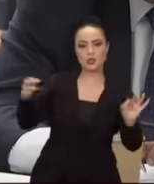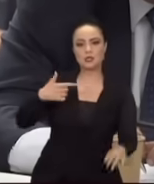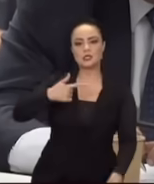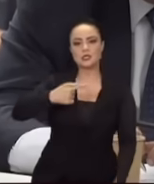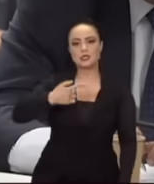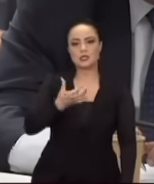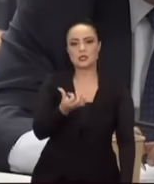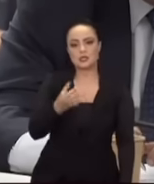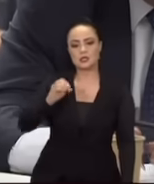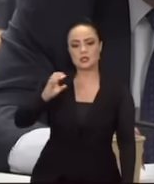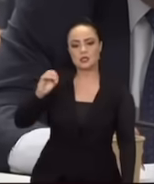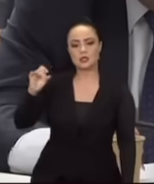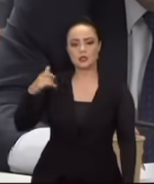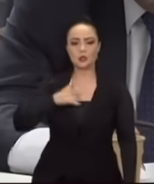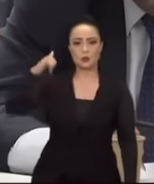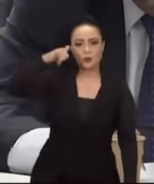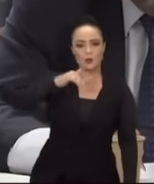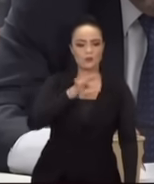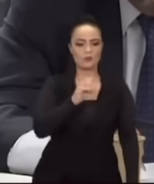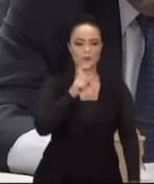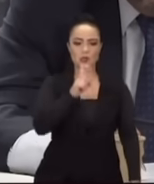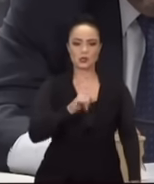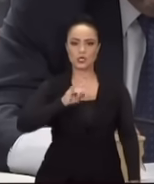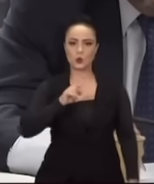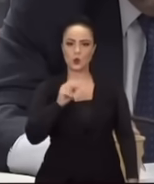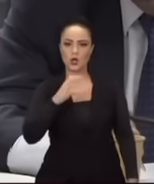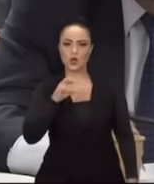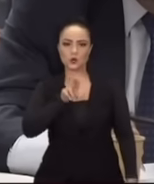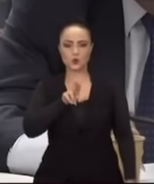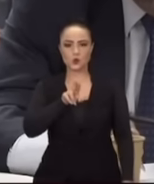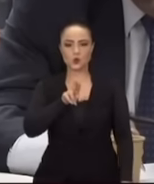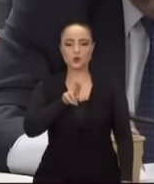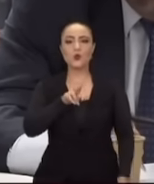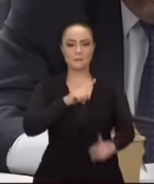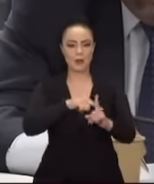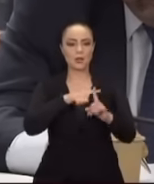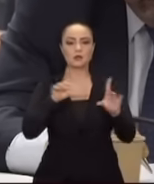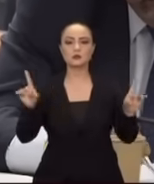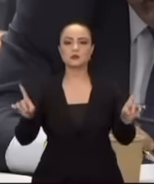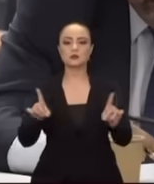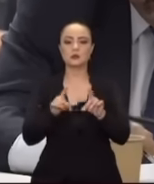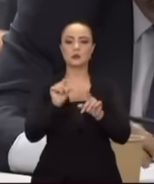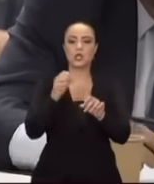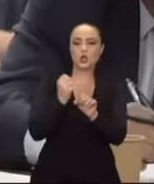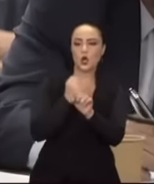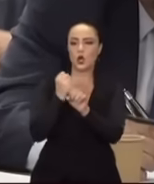metros o aeroporto de Foz do Iguaçu. Mais ainda, atendemos com pequenas obras de